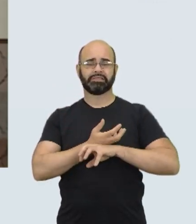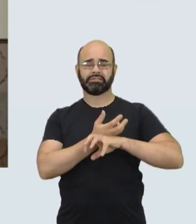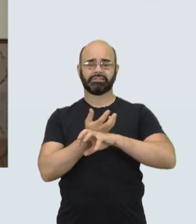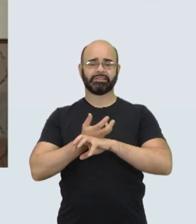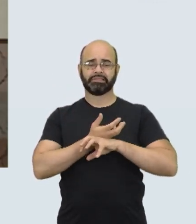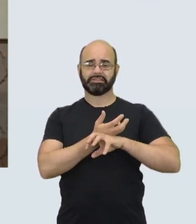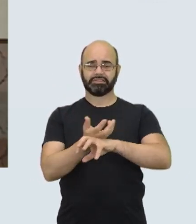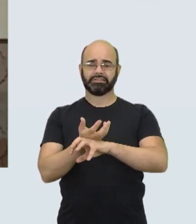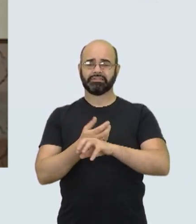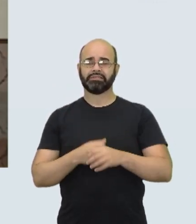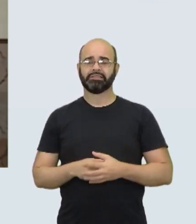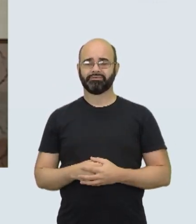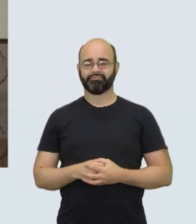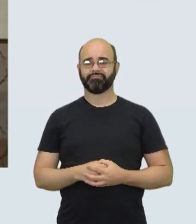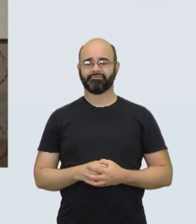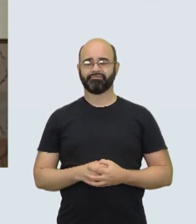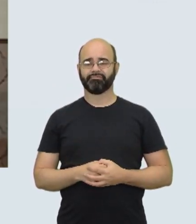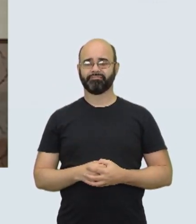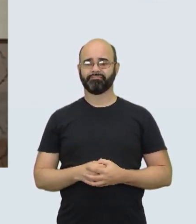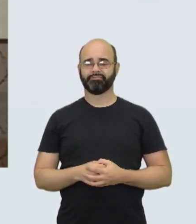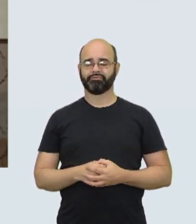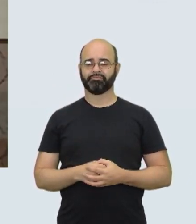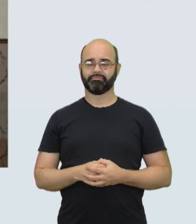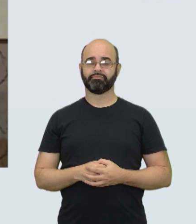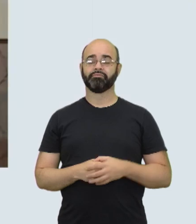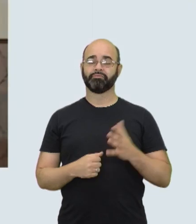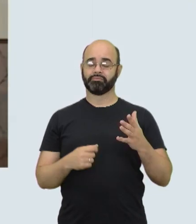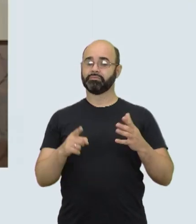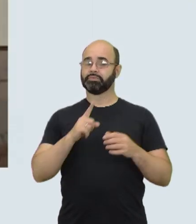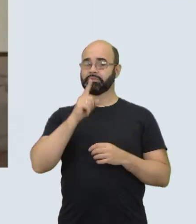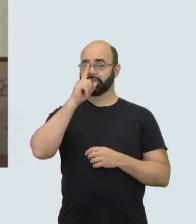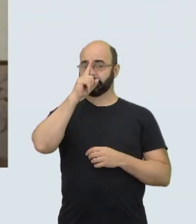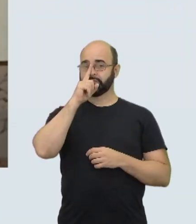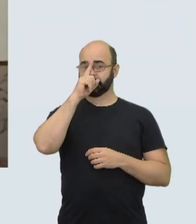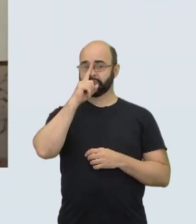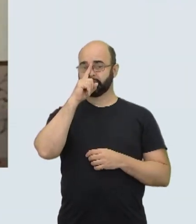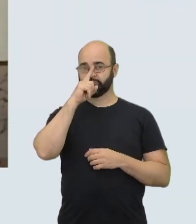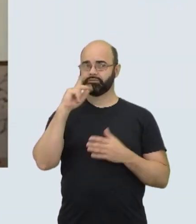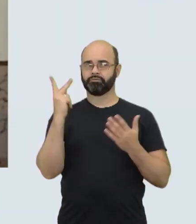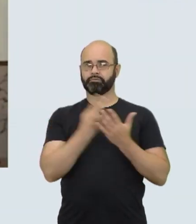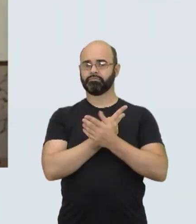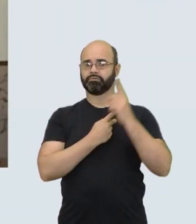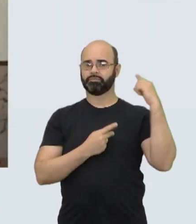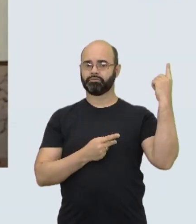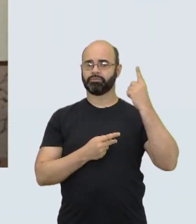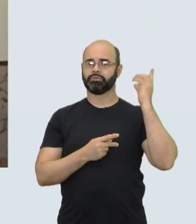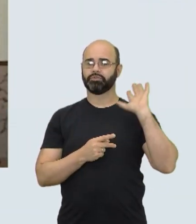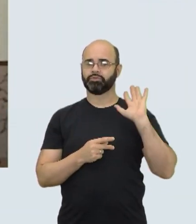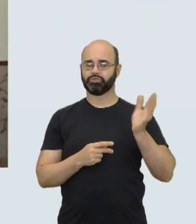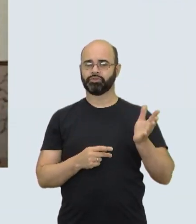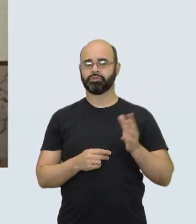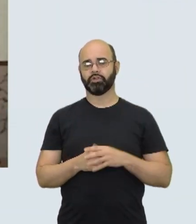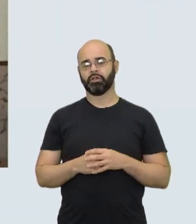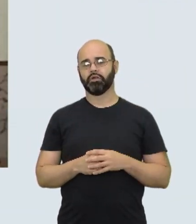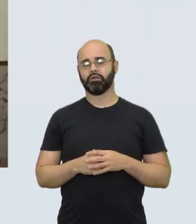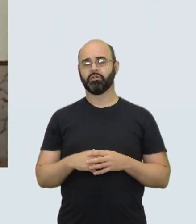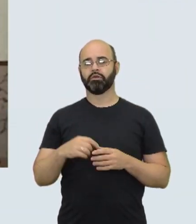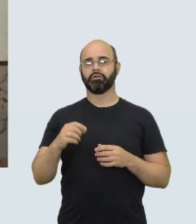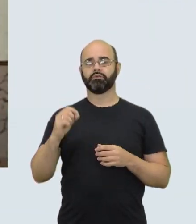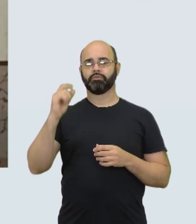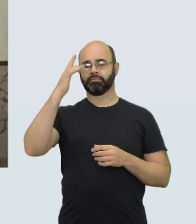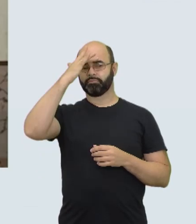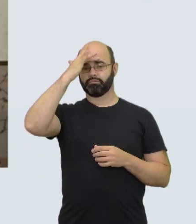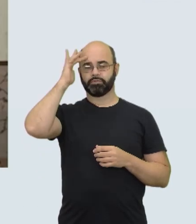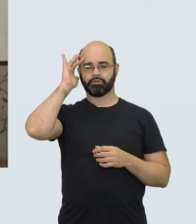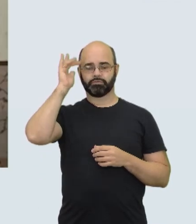2 dos maiores problemas ambientais. Isso já é uma realidade. Com o crescimento demográfico, cada vez mais